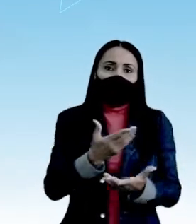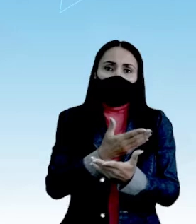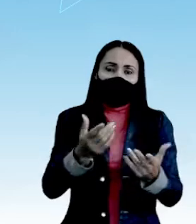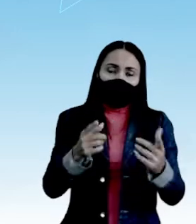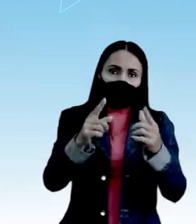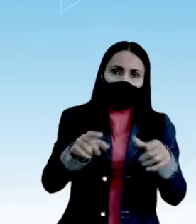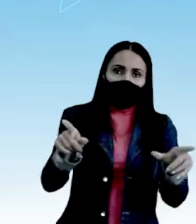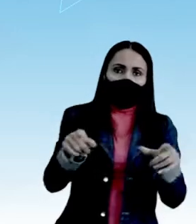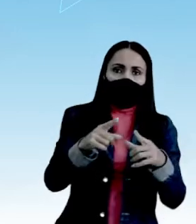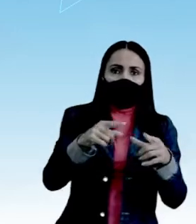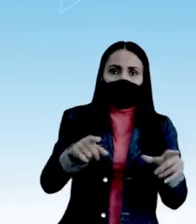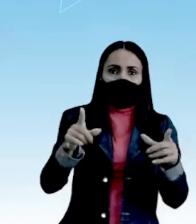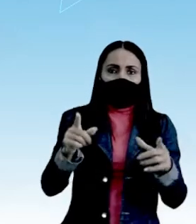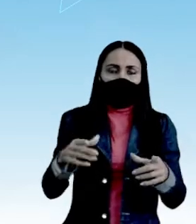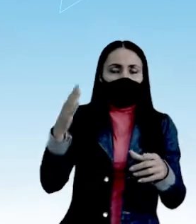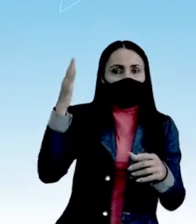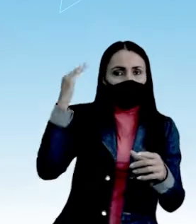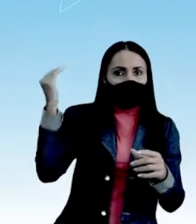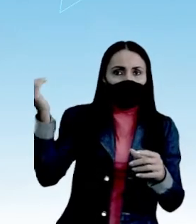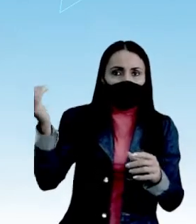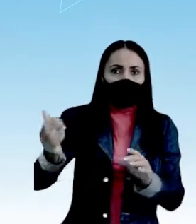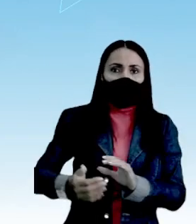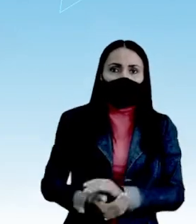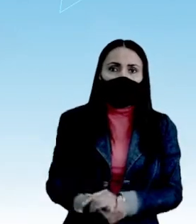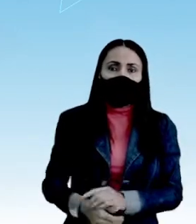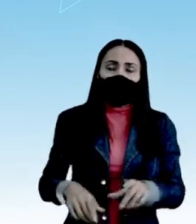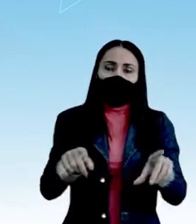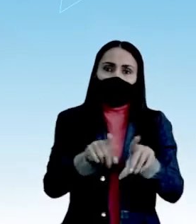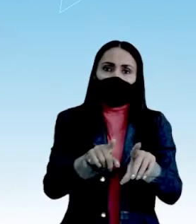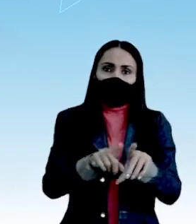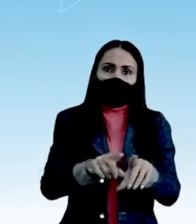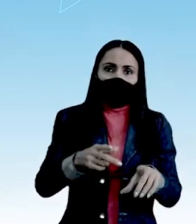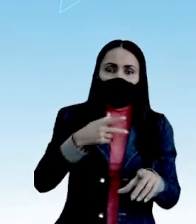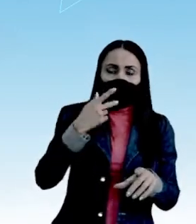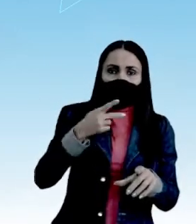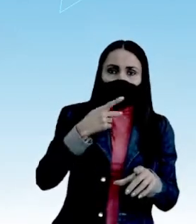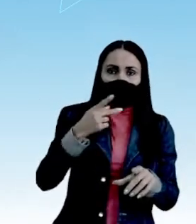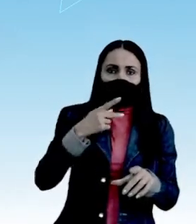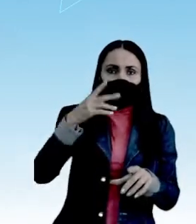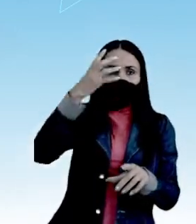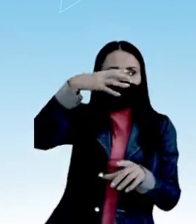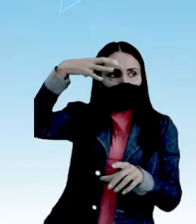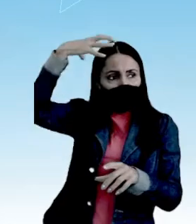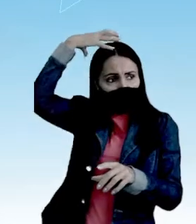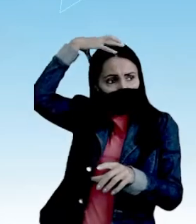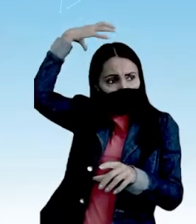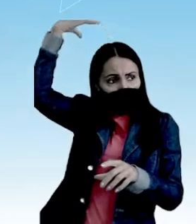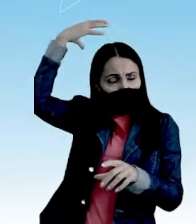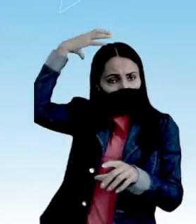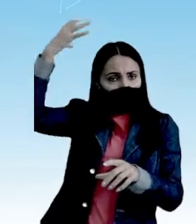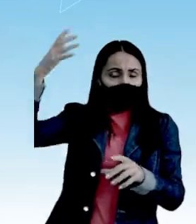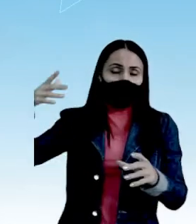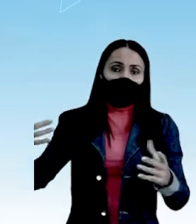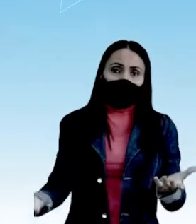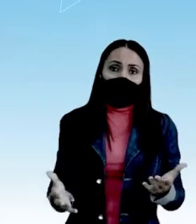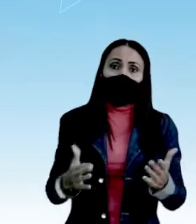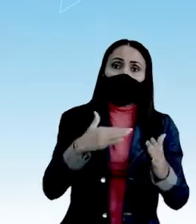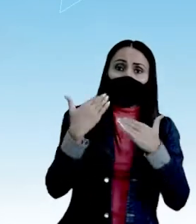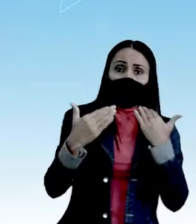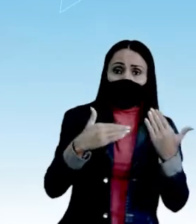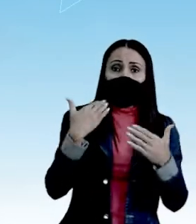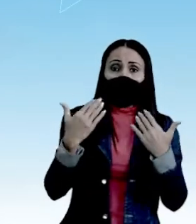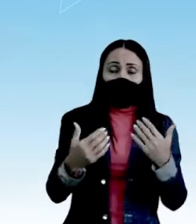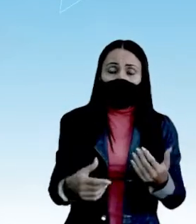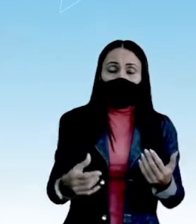música Strange Fruit, Fruto Estranho, né? Também falamos sobre Amy Winehouse, né, que já é mais conhecida, que infelizmente nos deixou muito